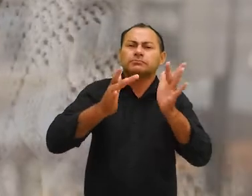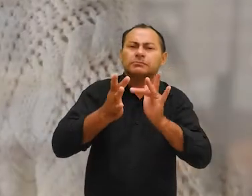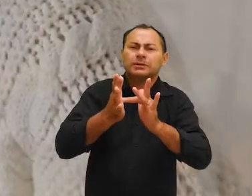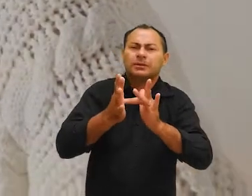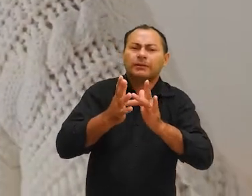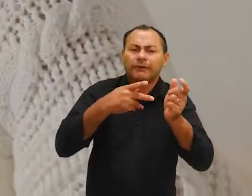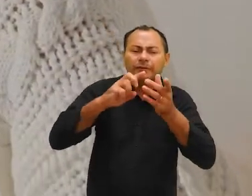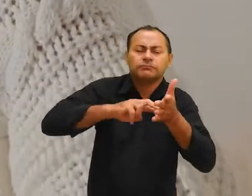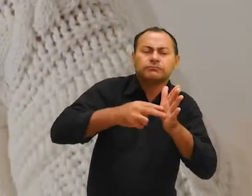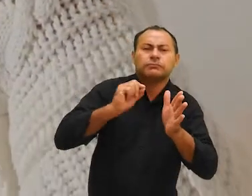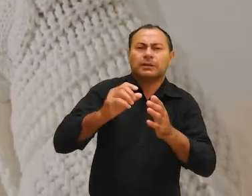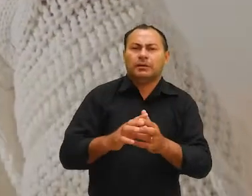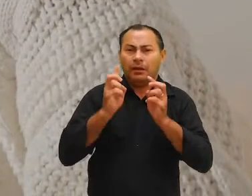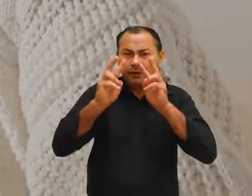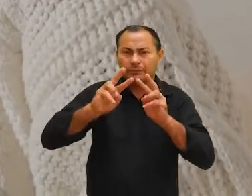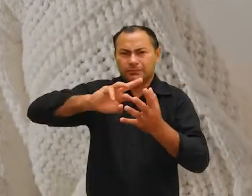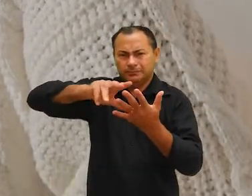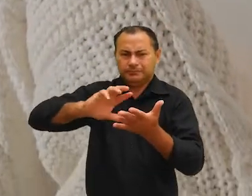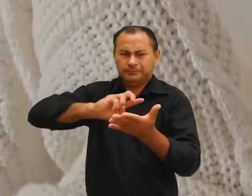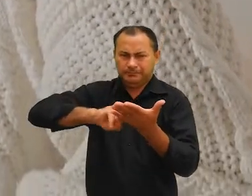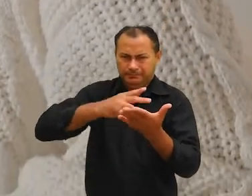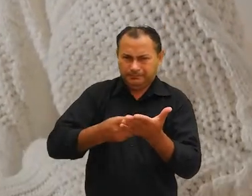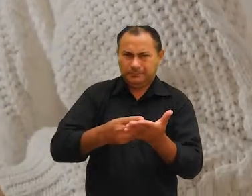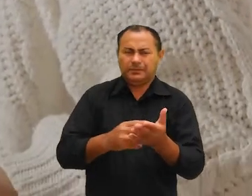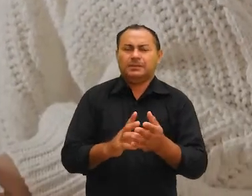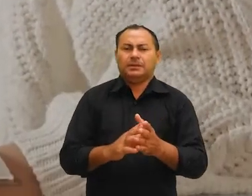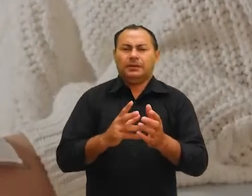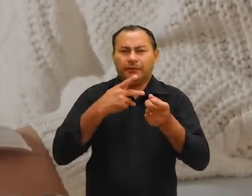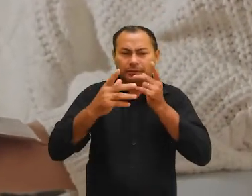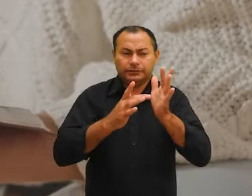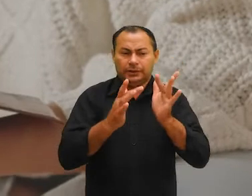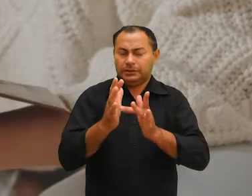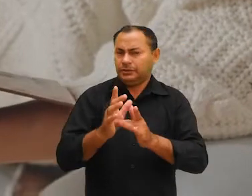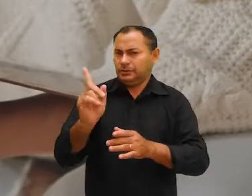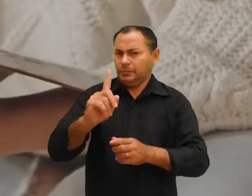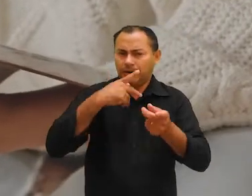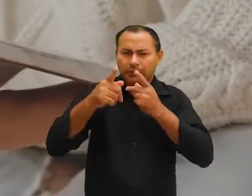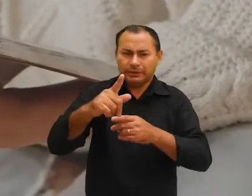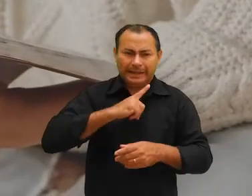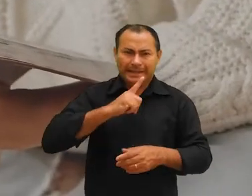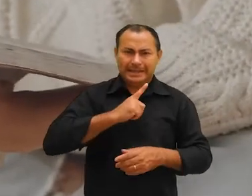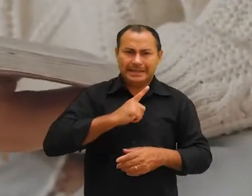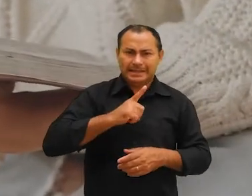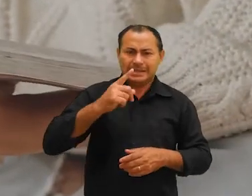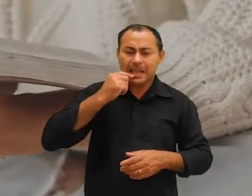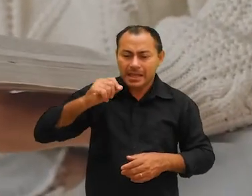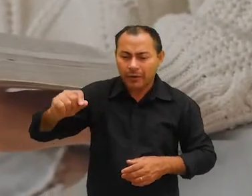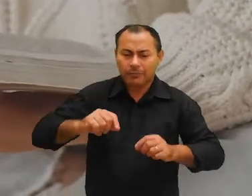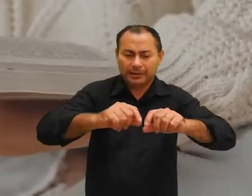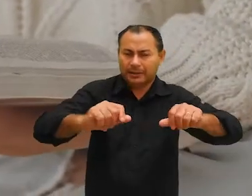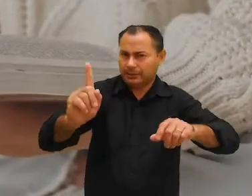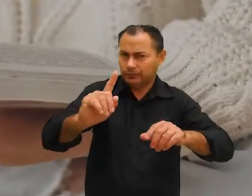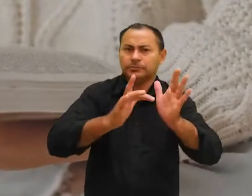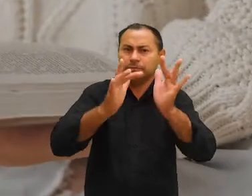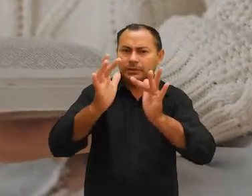em vimos várias interpretações quero ver se a Karen 300 que Jesus não falou vocês tem sal para terra